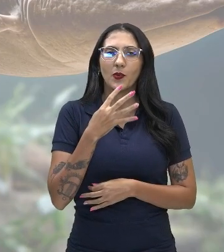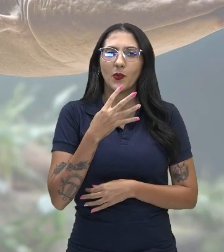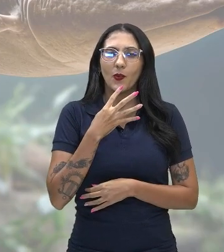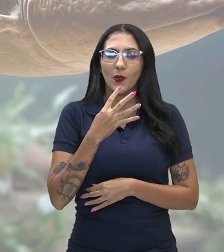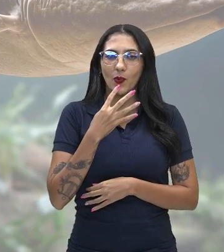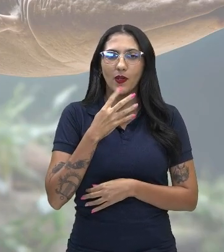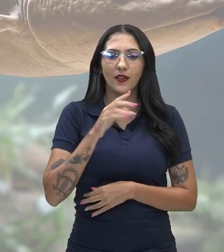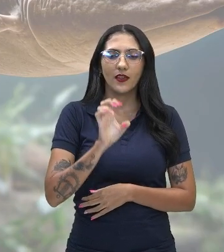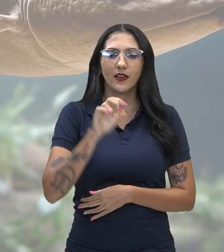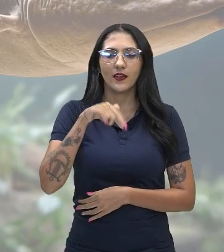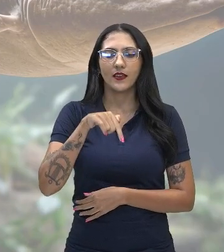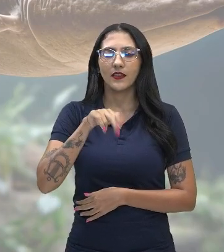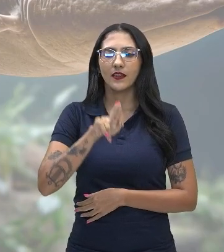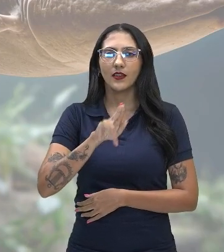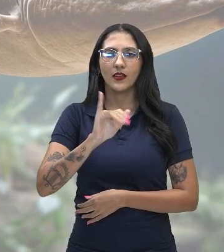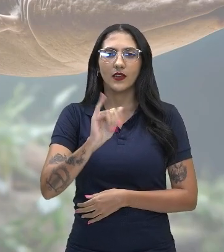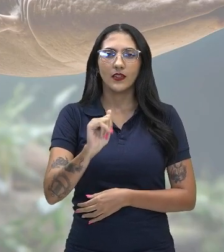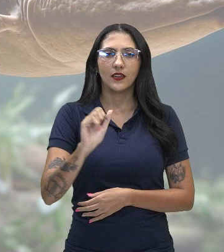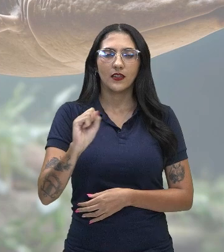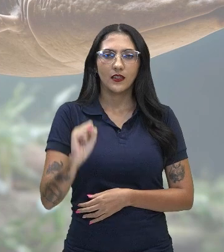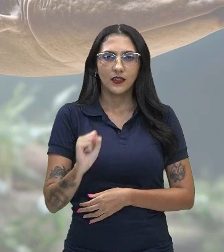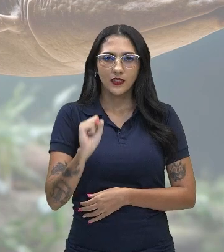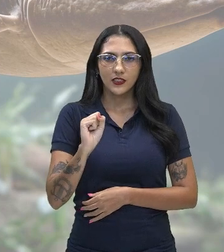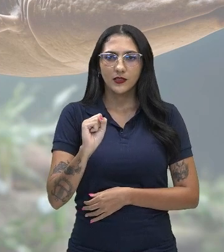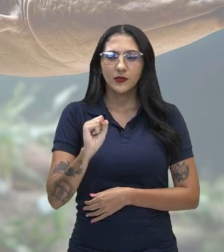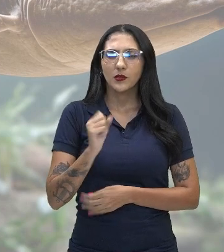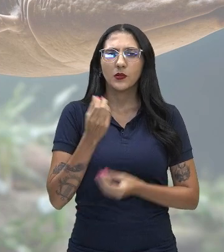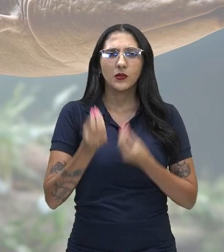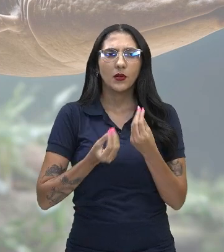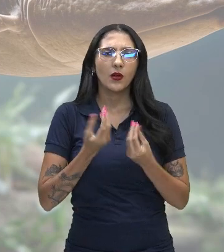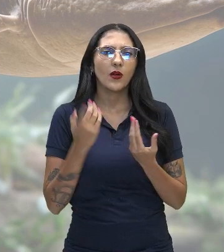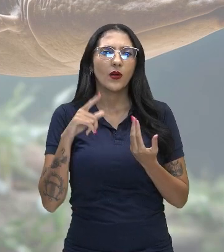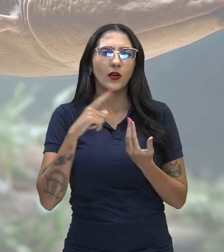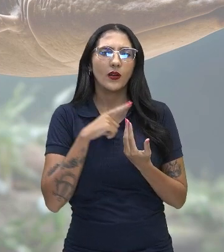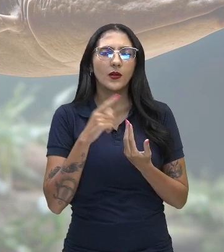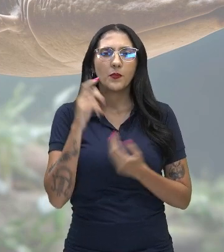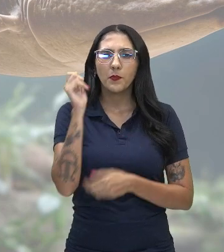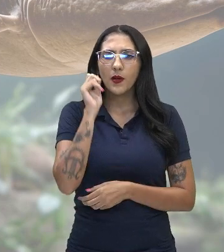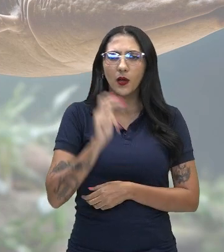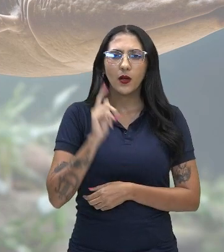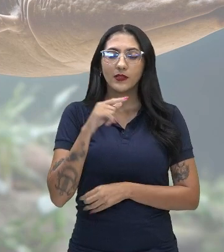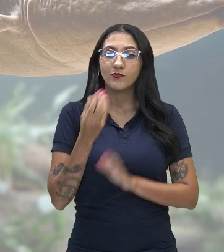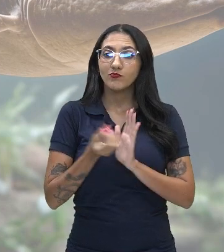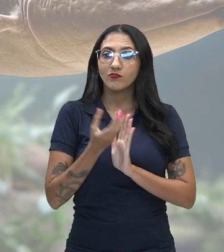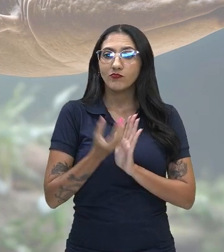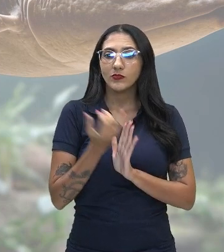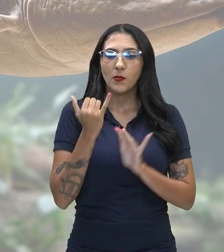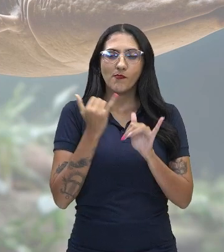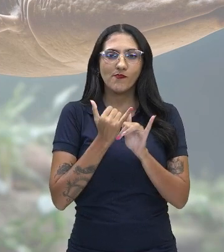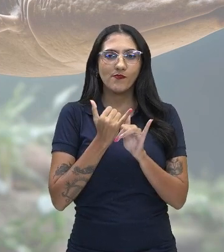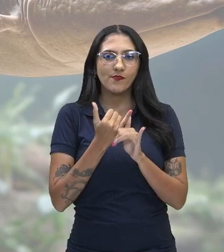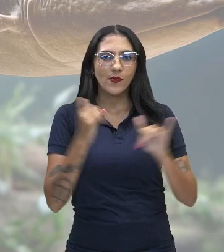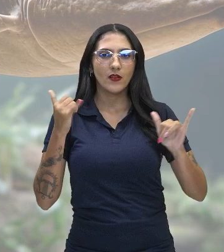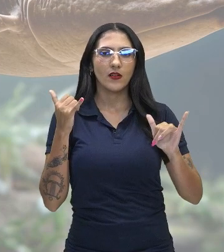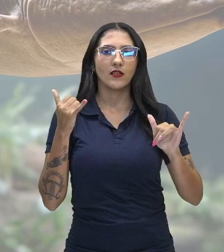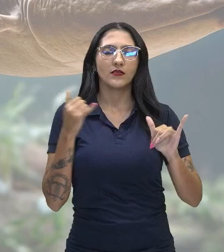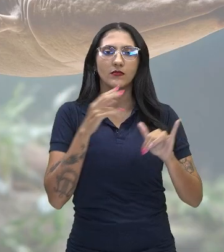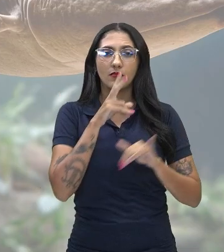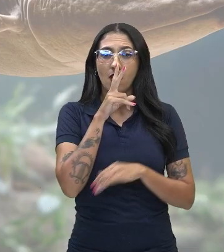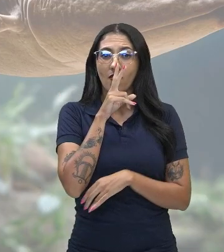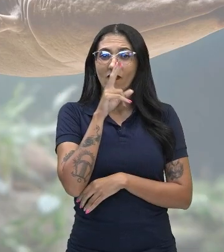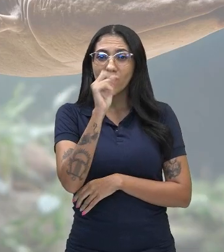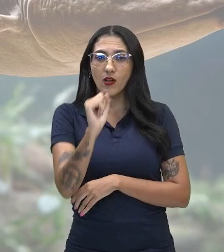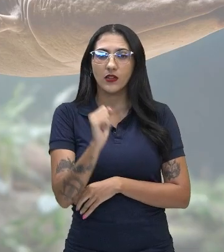as enguias. É o superpoder delas aqui. É gerar eletricidade, né? Choques